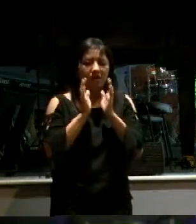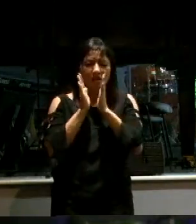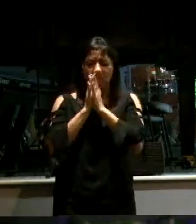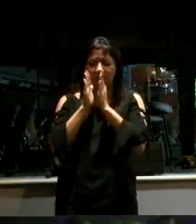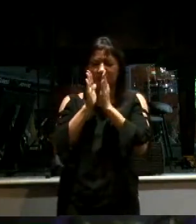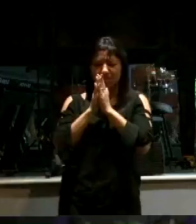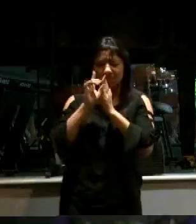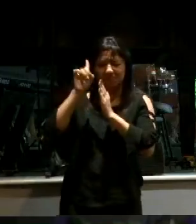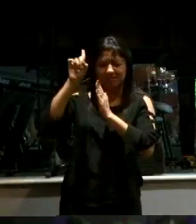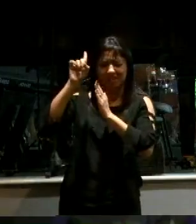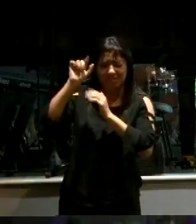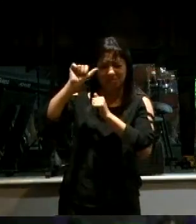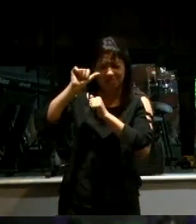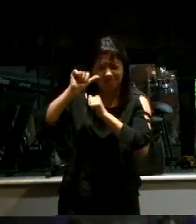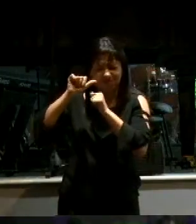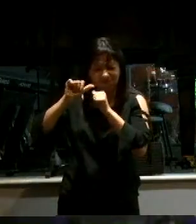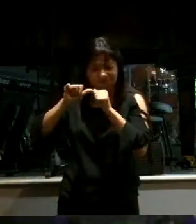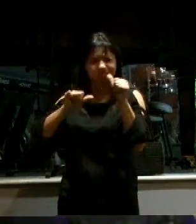Vocês se lembram